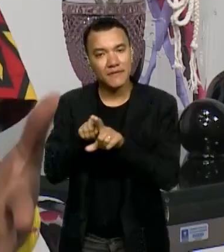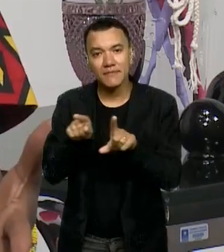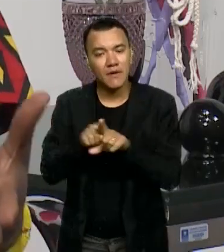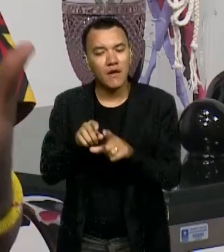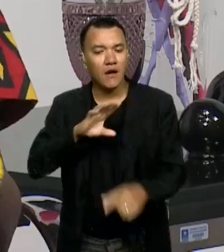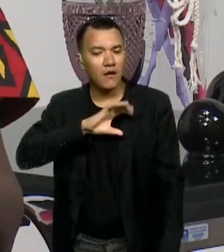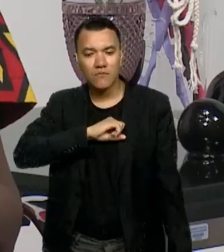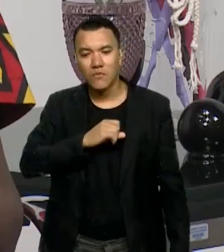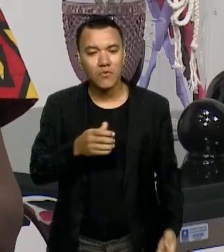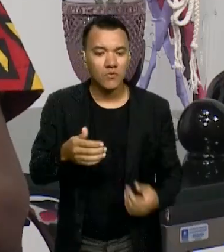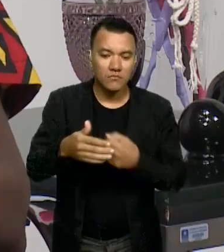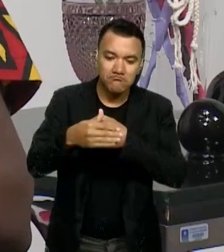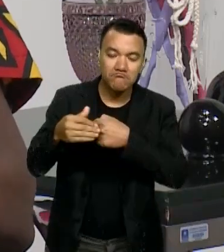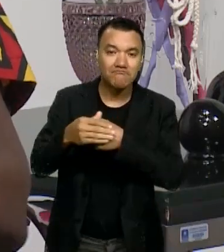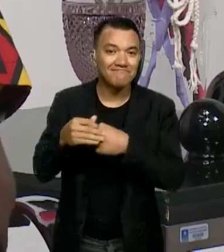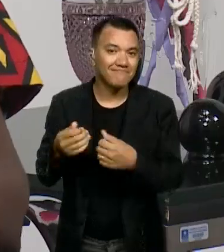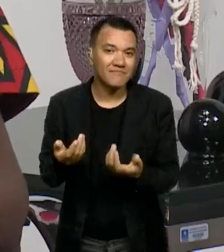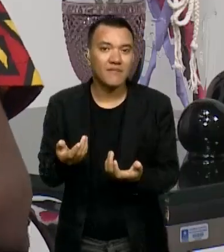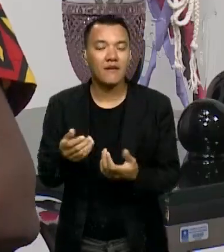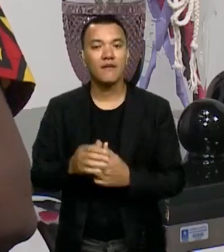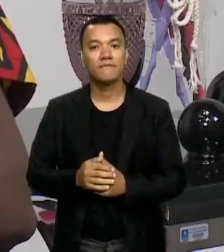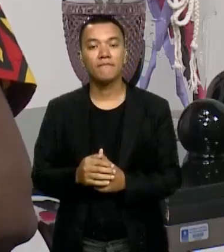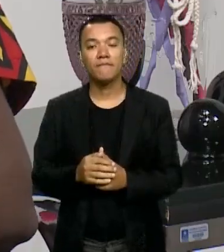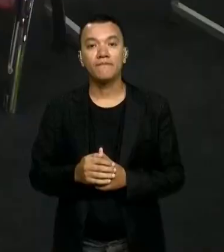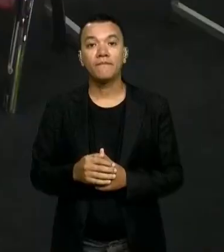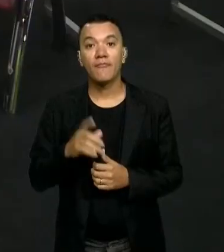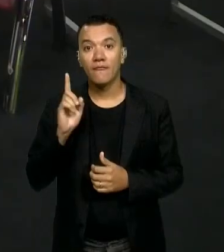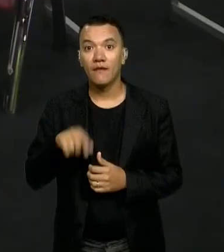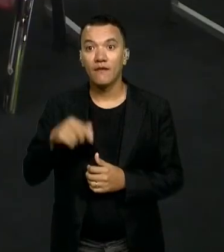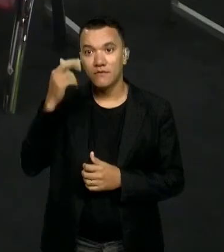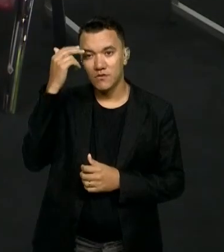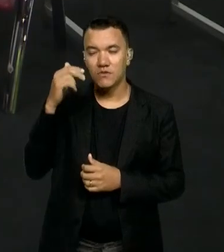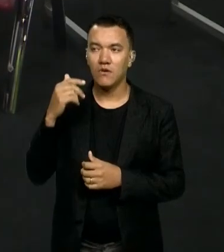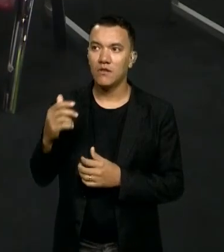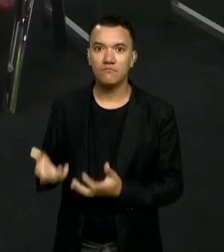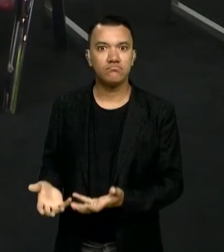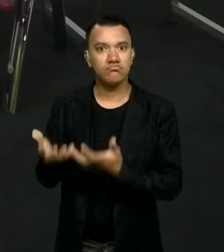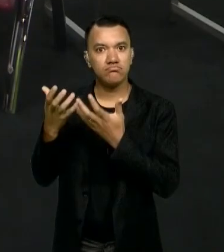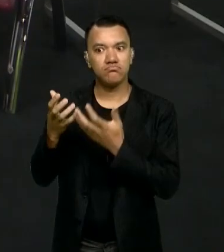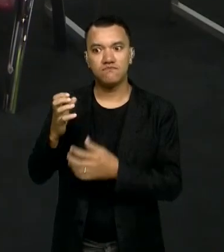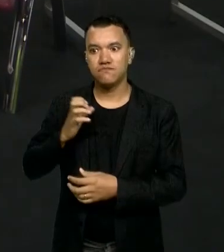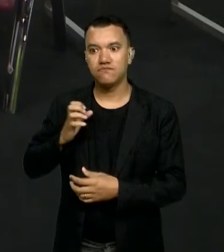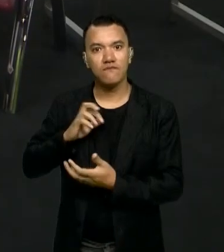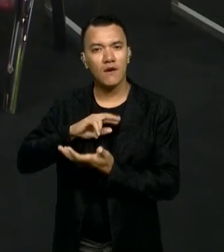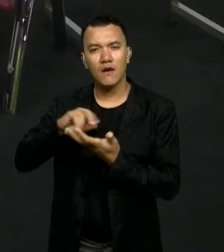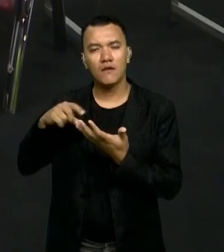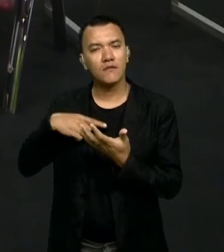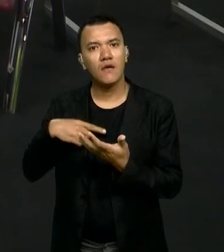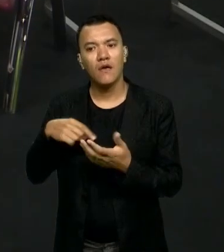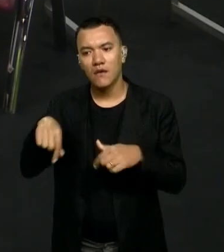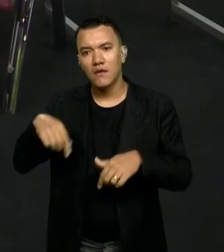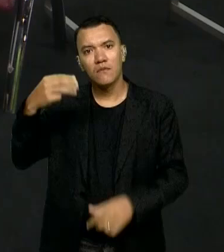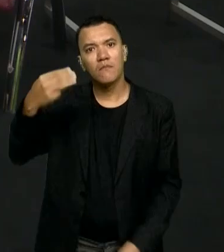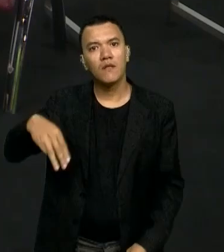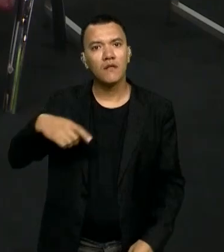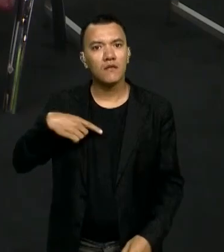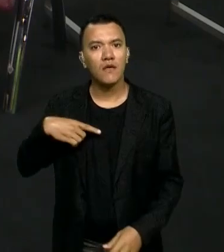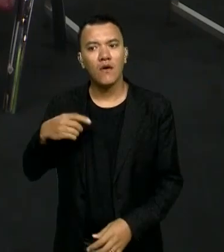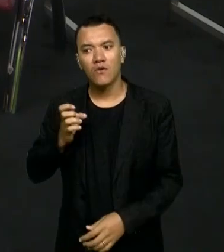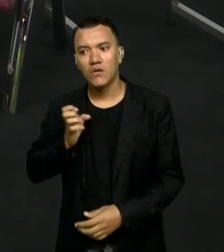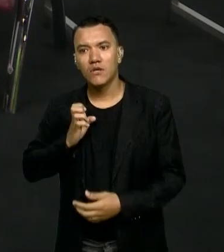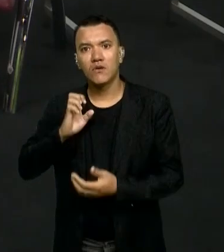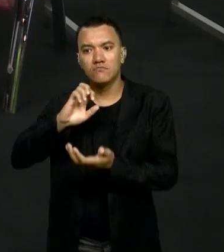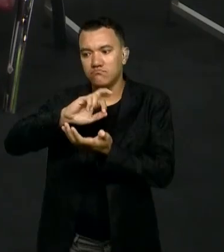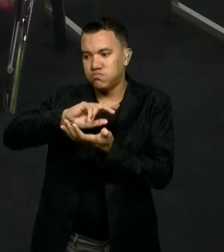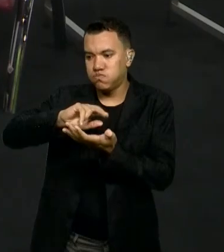com carinho. Então, é uma história de riqueza. Né? O nosso estado é rico por essa